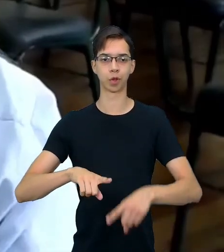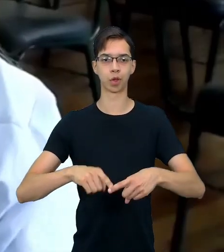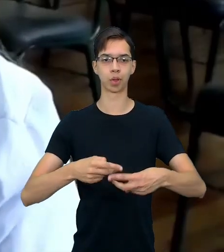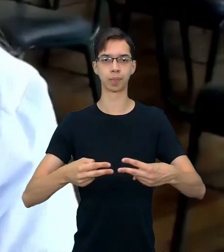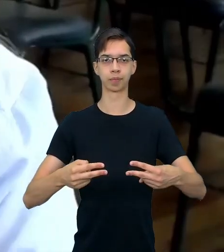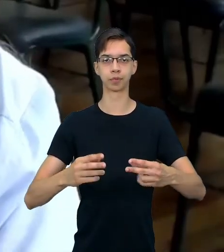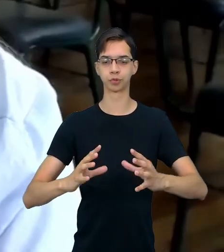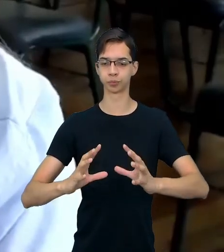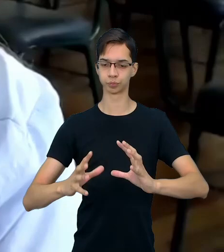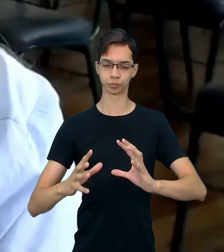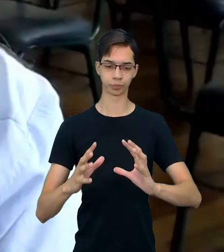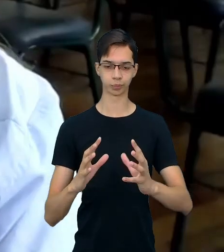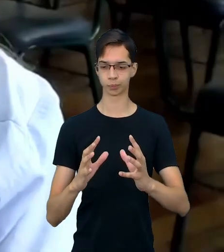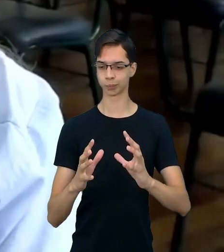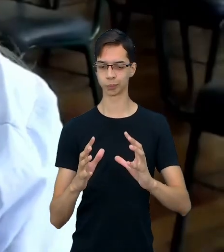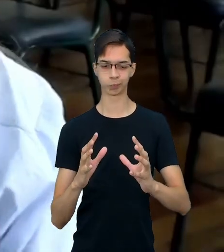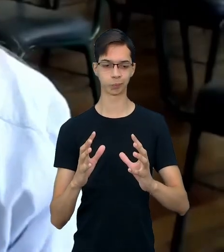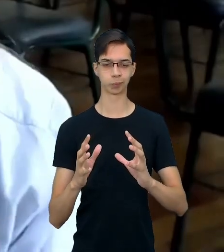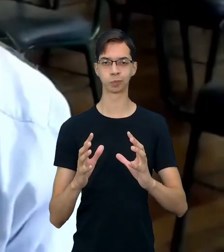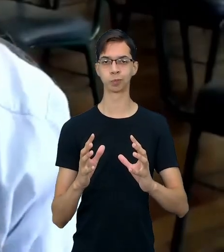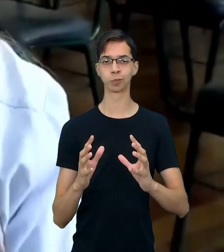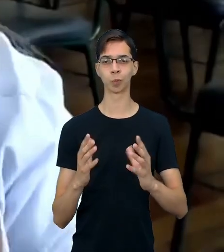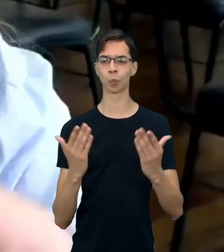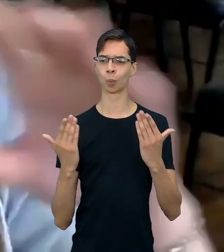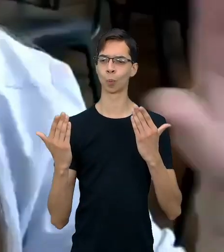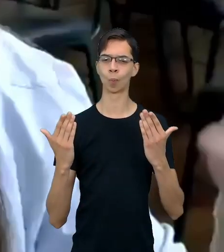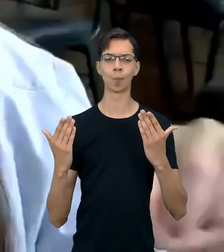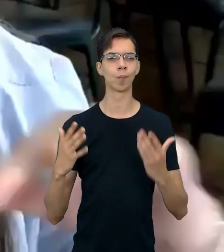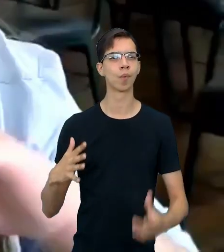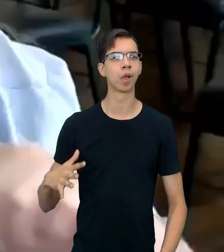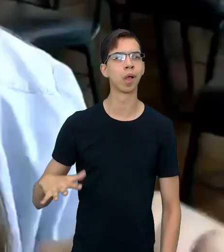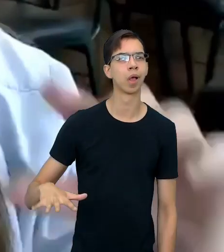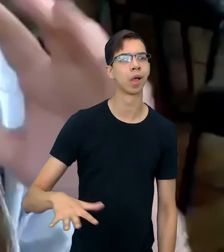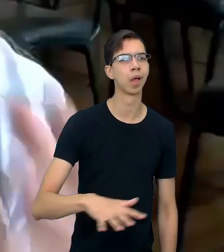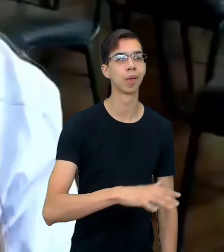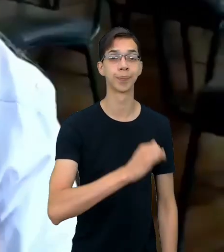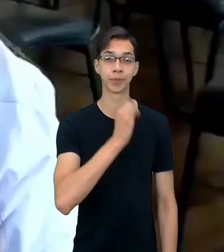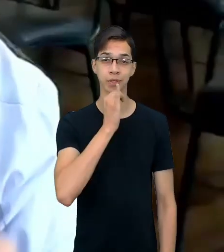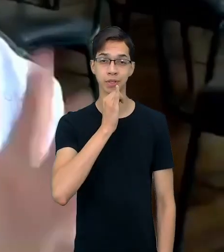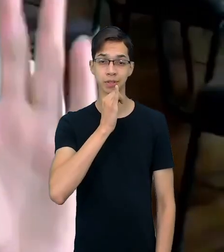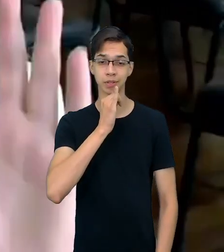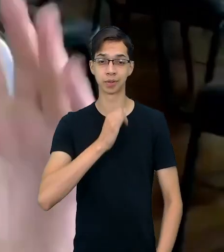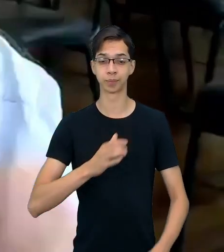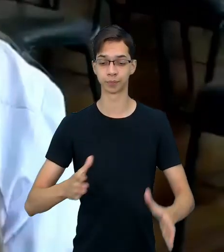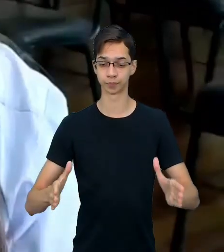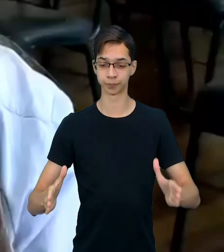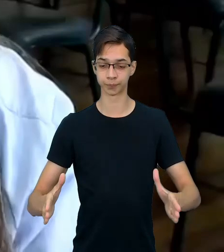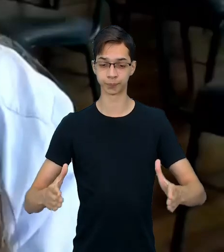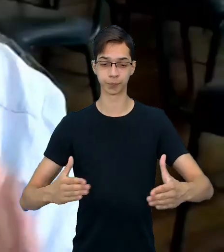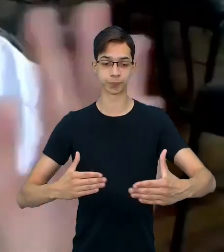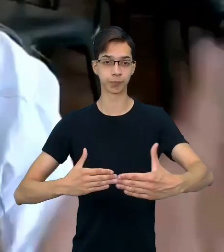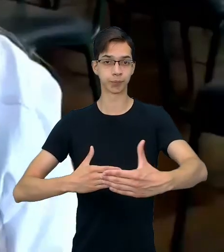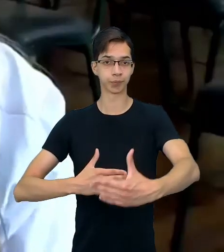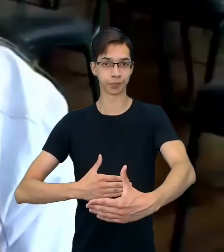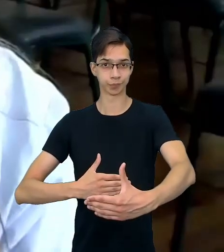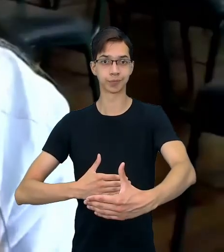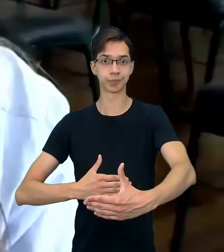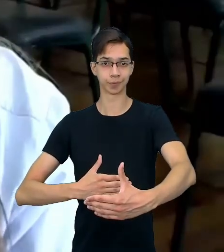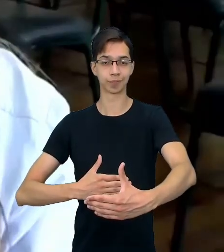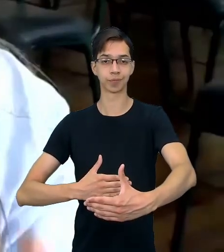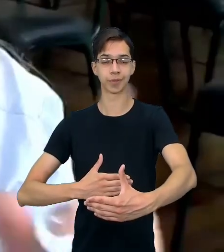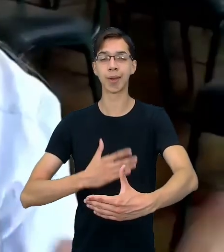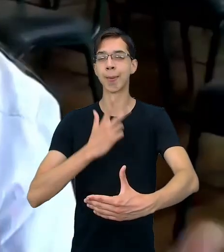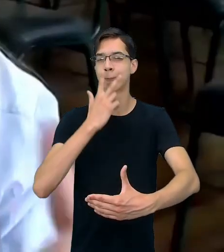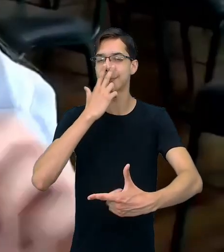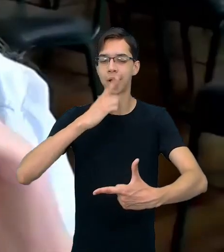as formas espaciais, por exemplo, né? Então, uma caixa com formato de um cubo, né,